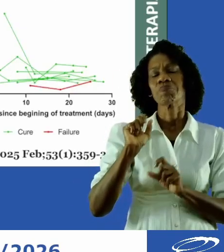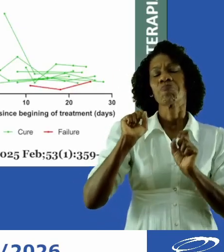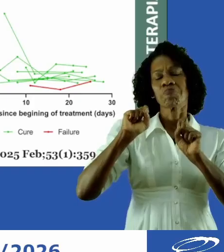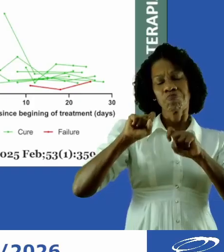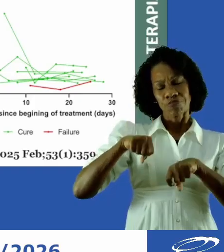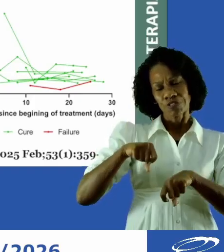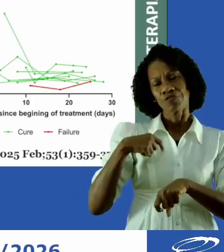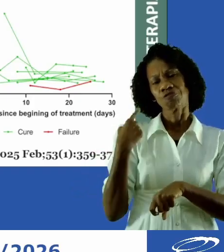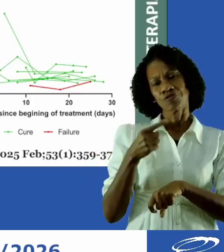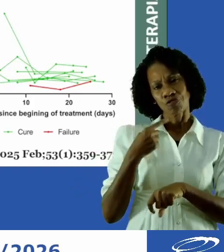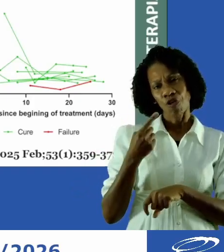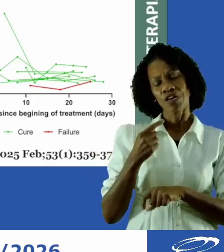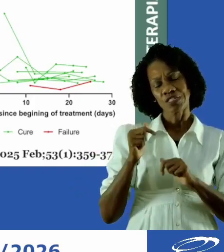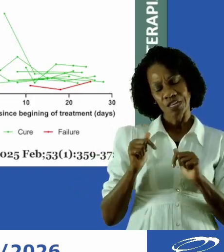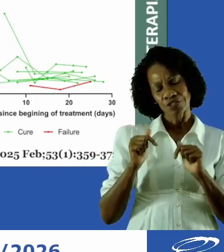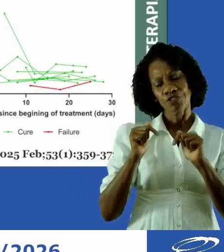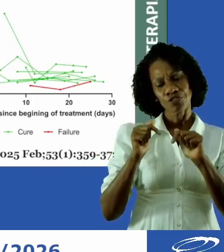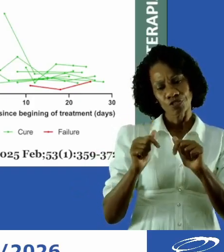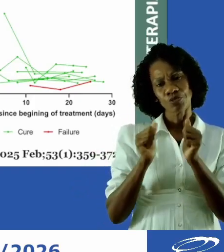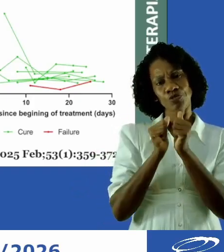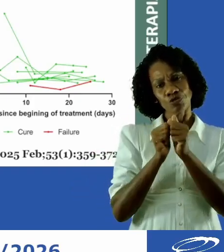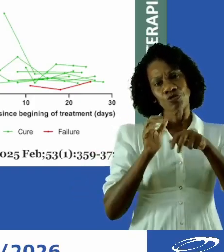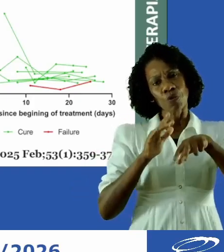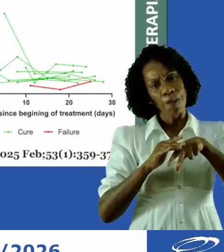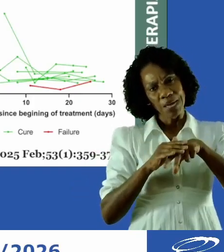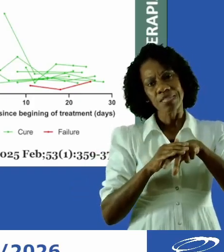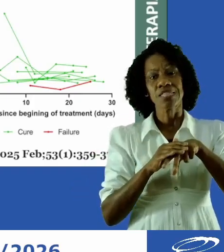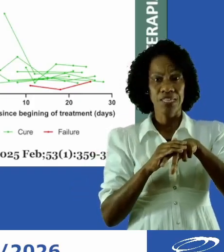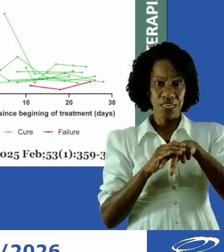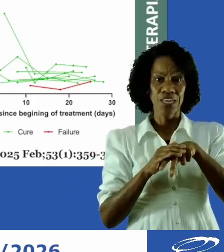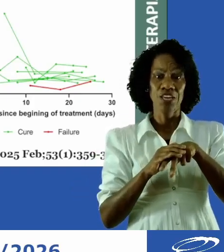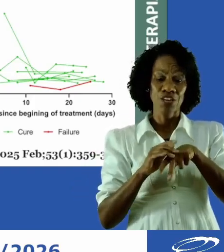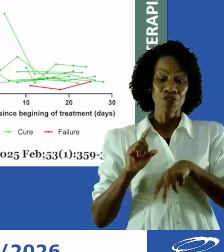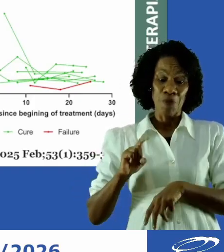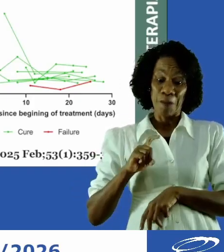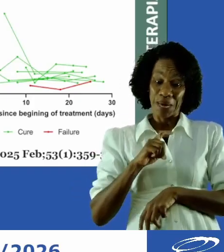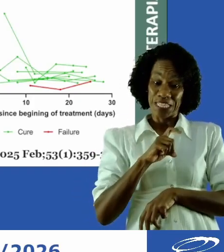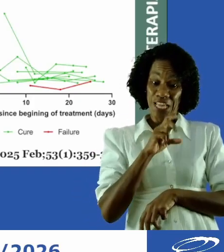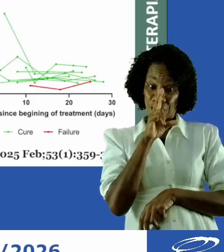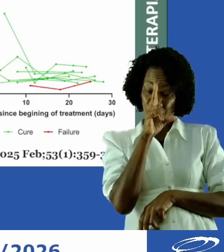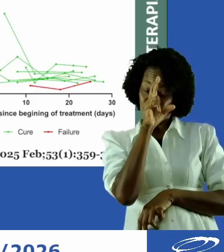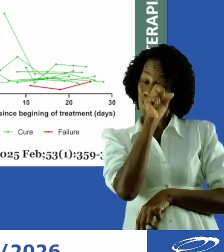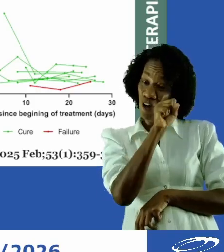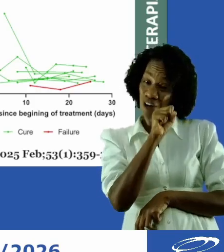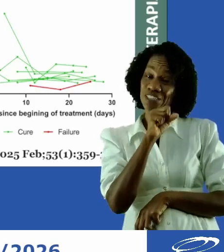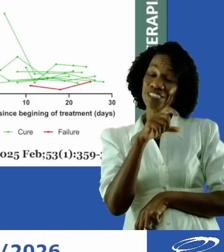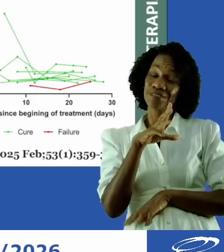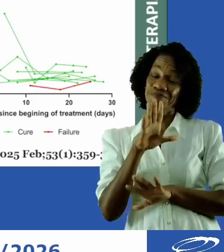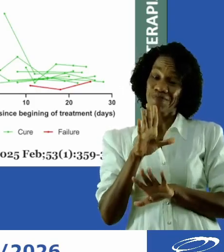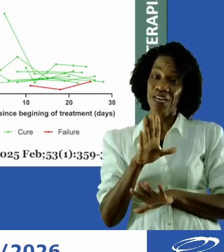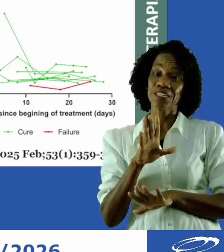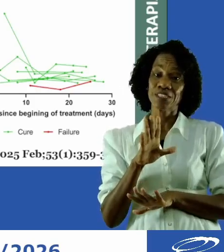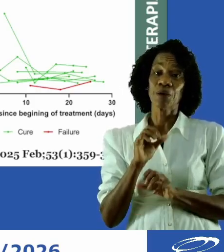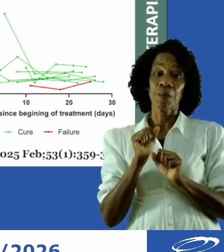com esses pacientes, mesmo com essas situações de bactérias multiresistentes. Ele mostrou aqui, por exemplo, que a sobrevida livre de doença